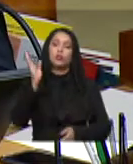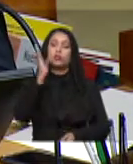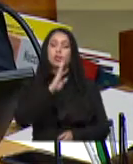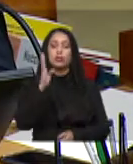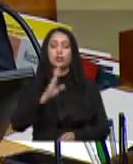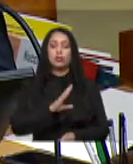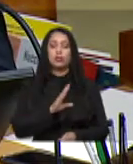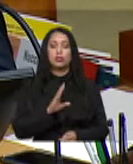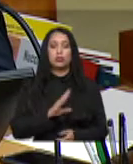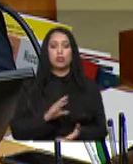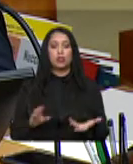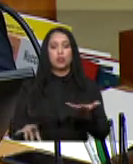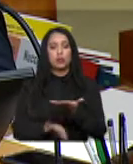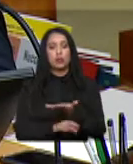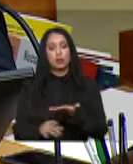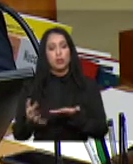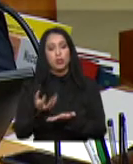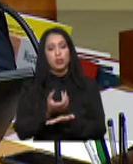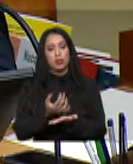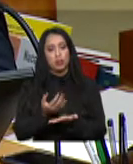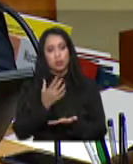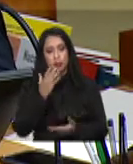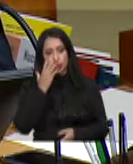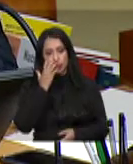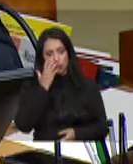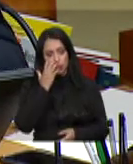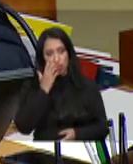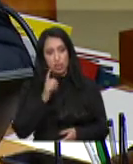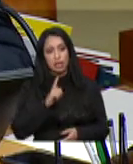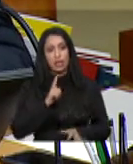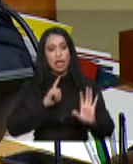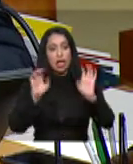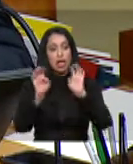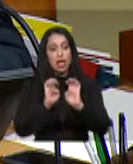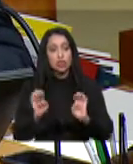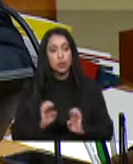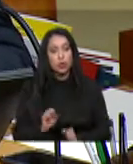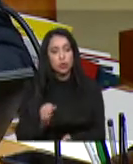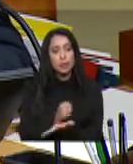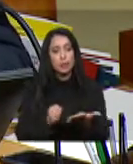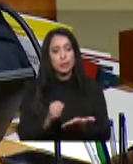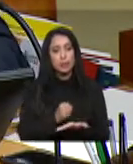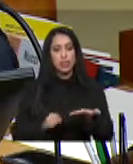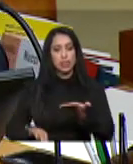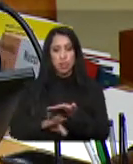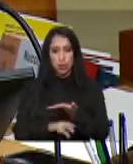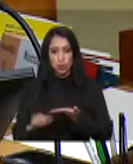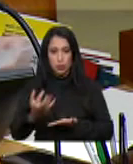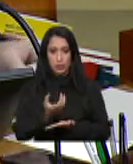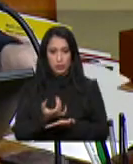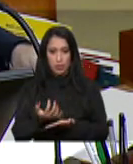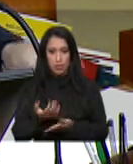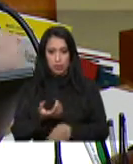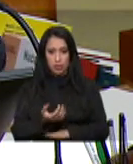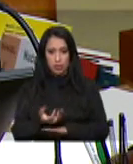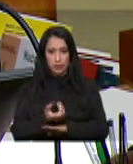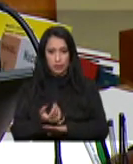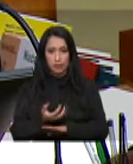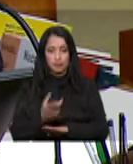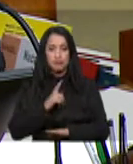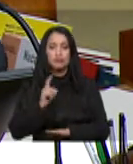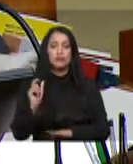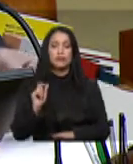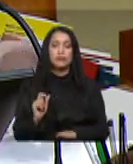integra, segundo a própria lei, a estrutura básica do Ministério do Meio Ambiente. Então, há